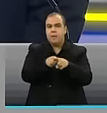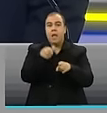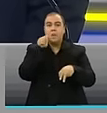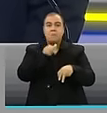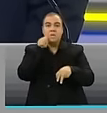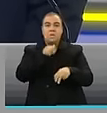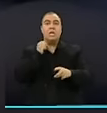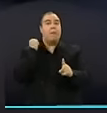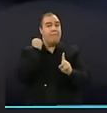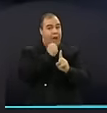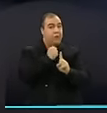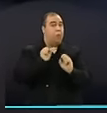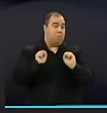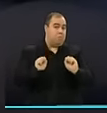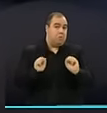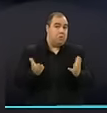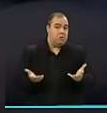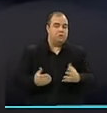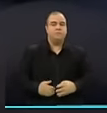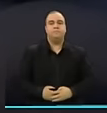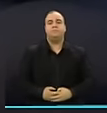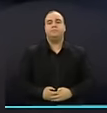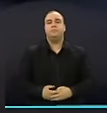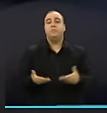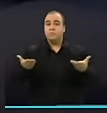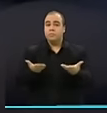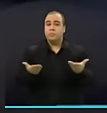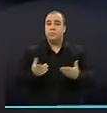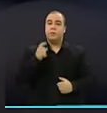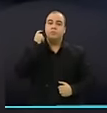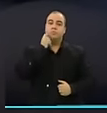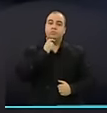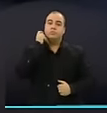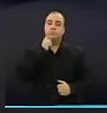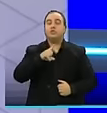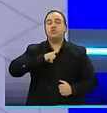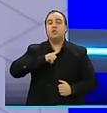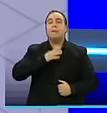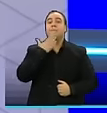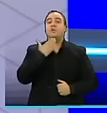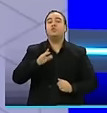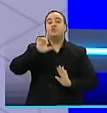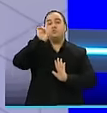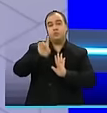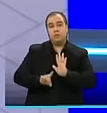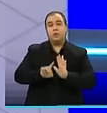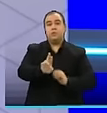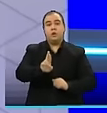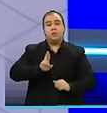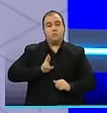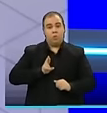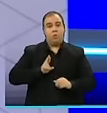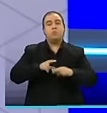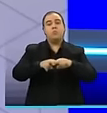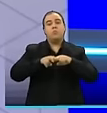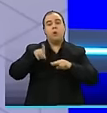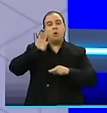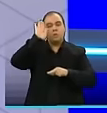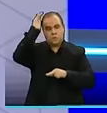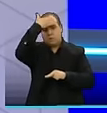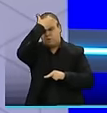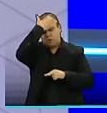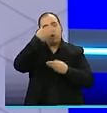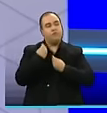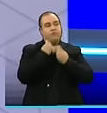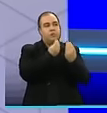menina. Agora o candidato Ricardo Nunes tinha solicitado direito de resposta pela fala inicial do Datena,